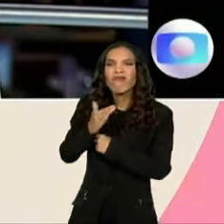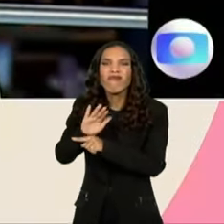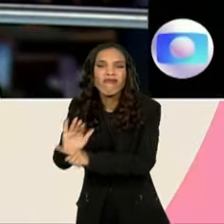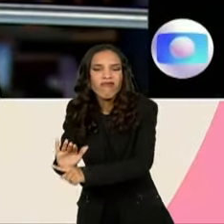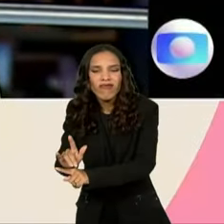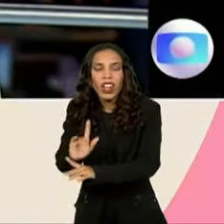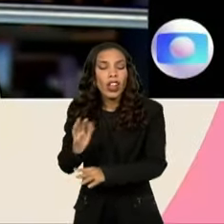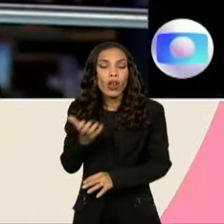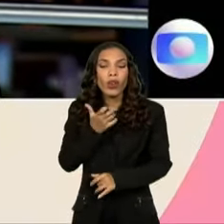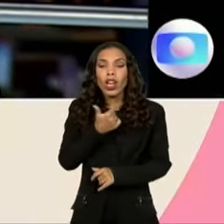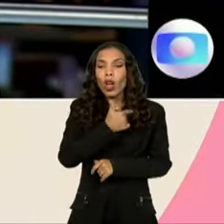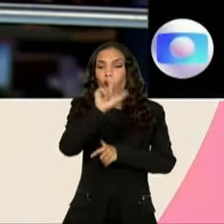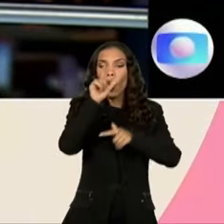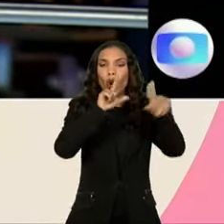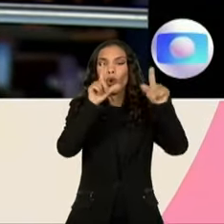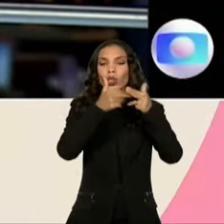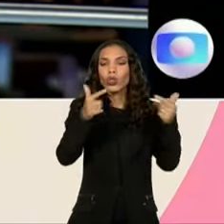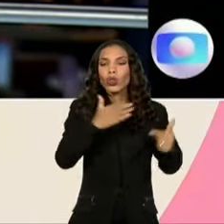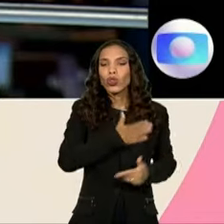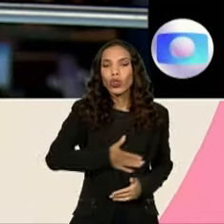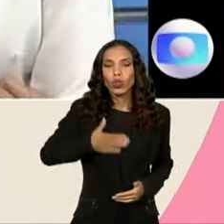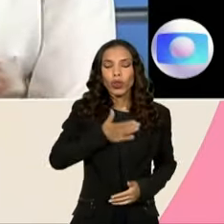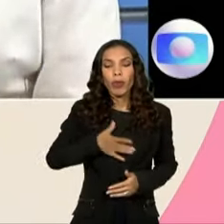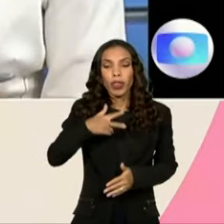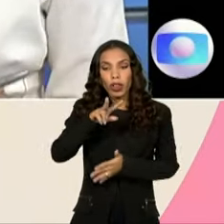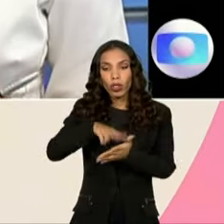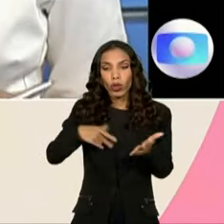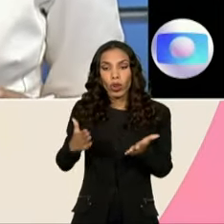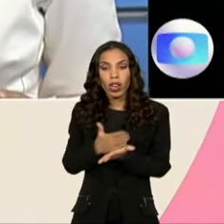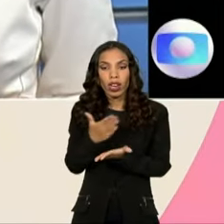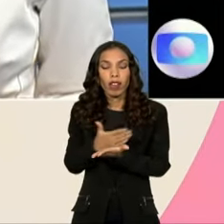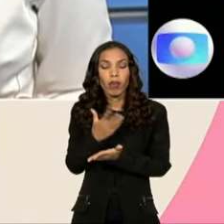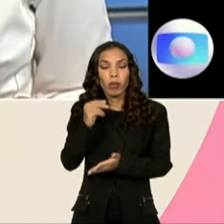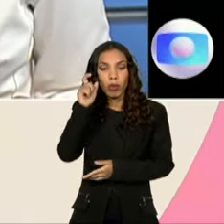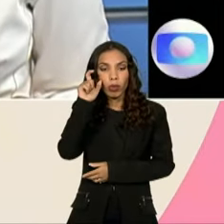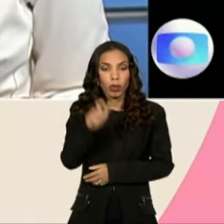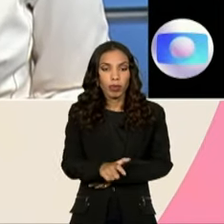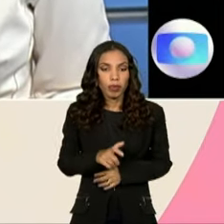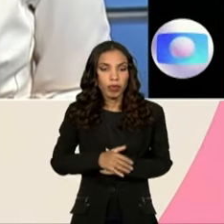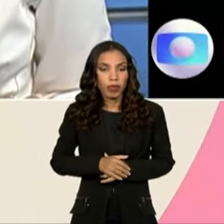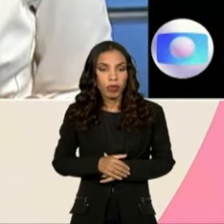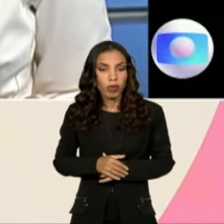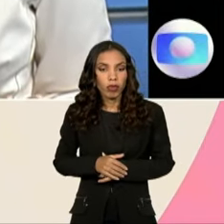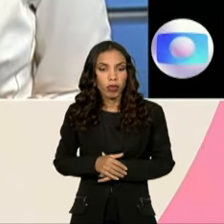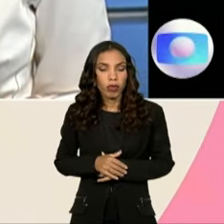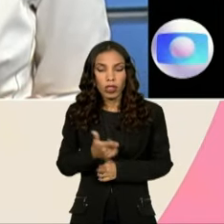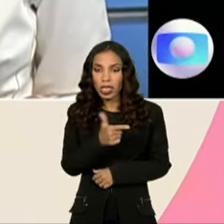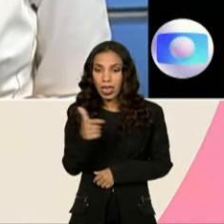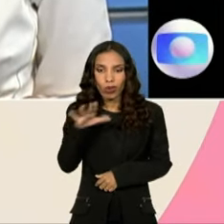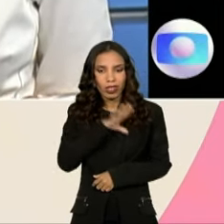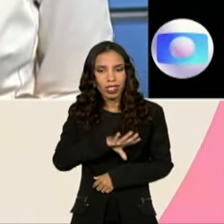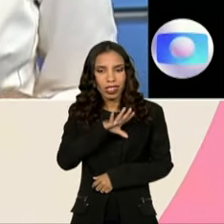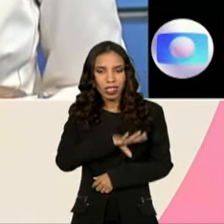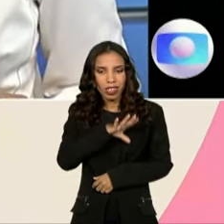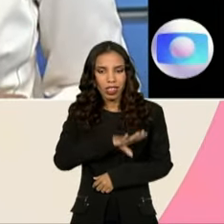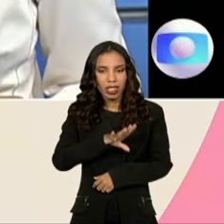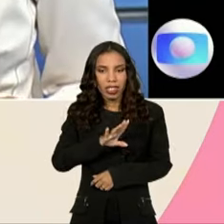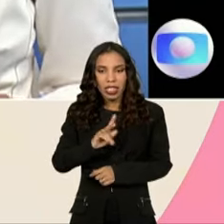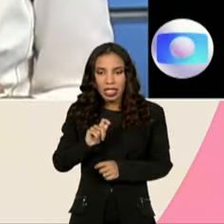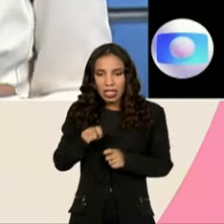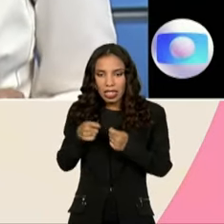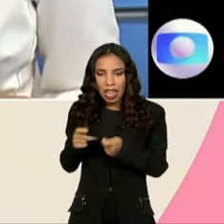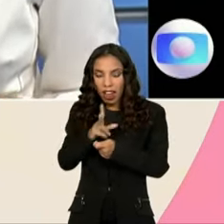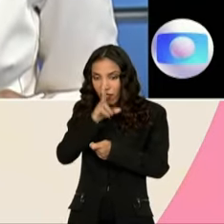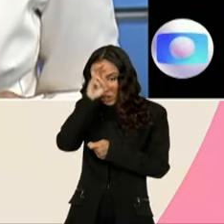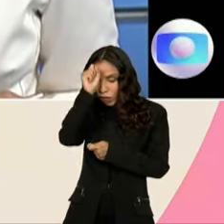coisas, descobrir outras coisas, outros prazeres. Eu estou lendo um livro muito interessante que é... Não tem em português. Da Força para a Força